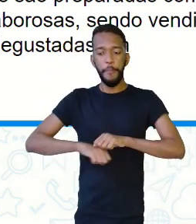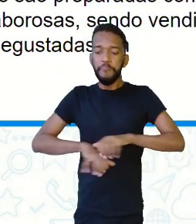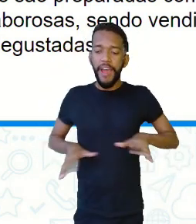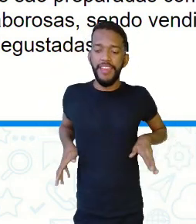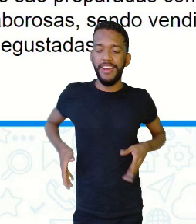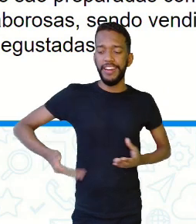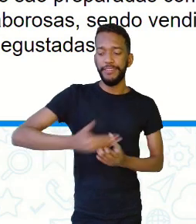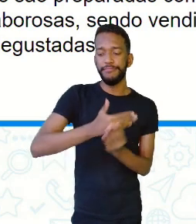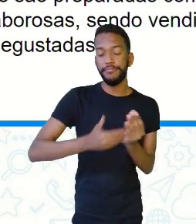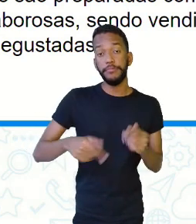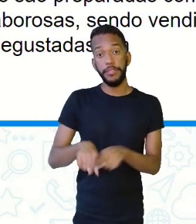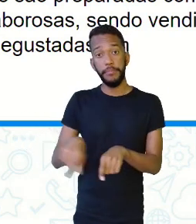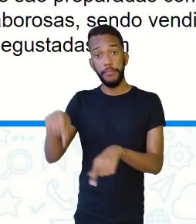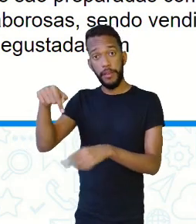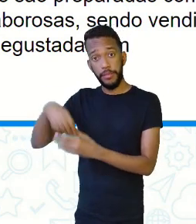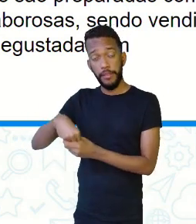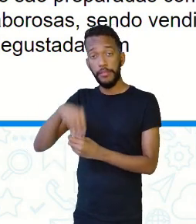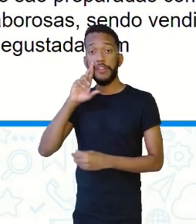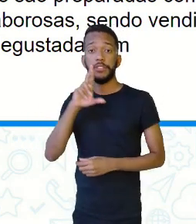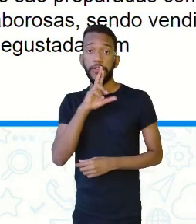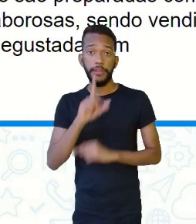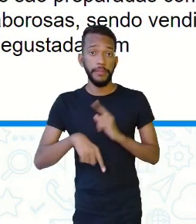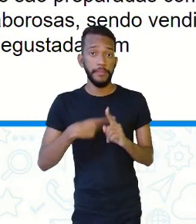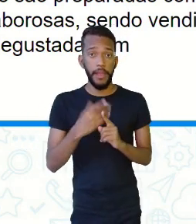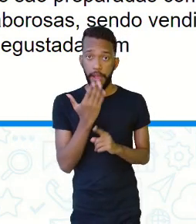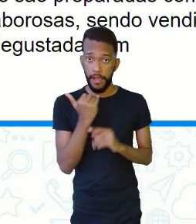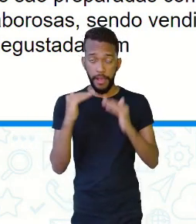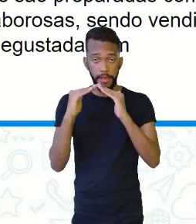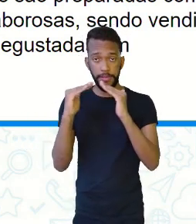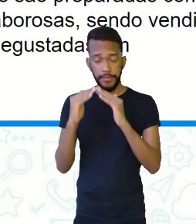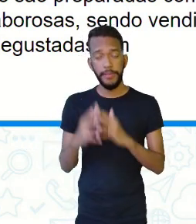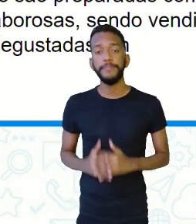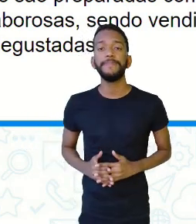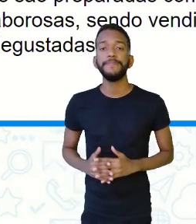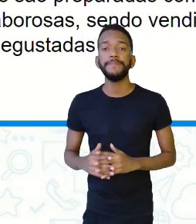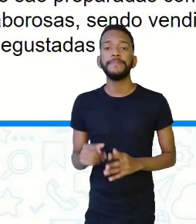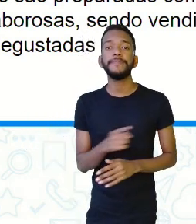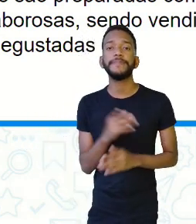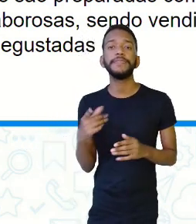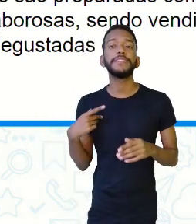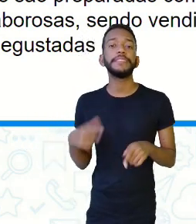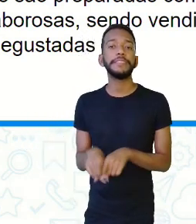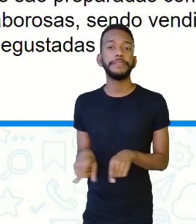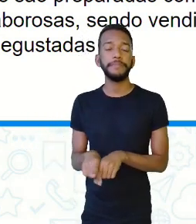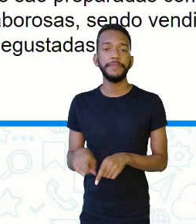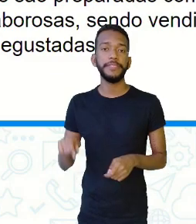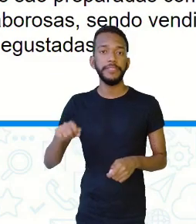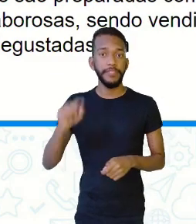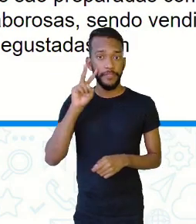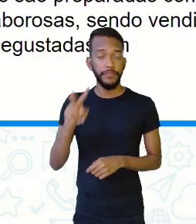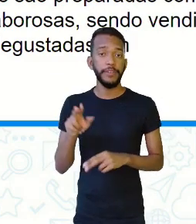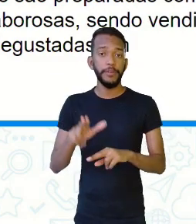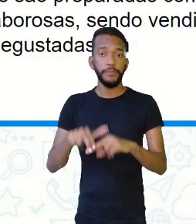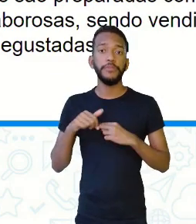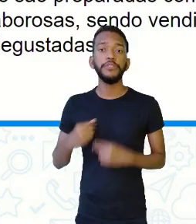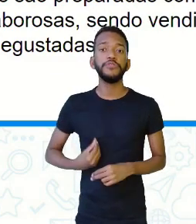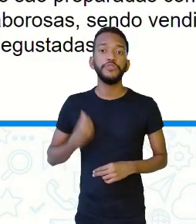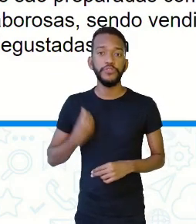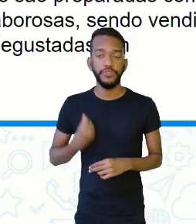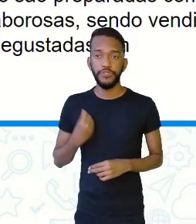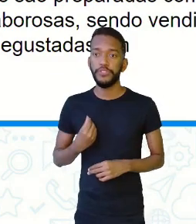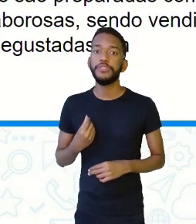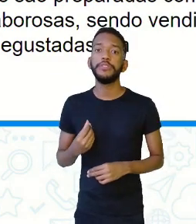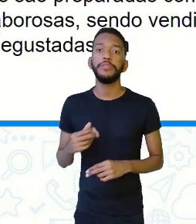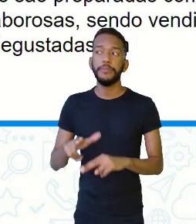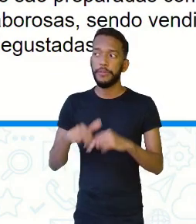em restaurantes e residências. Então você vê a questão da religiosidade também presente na questão